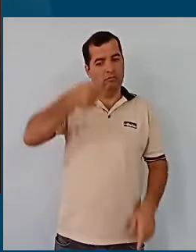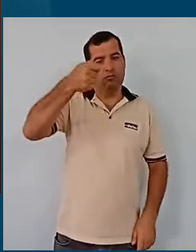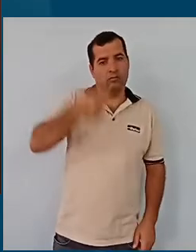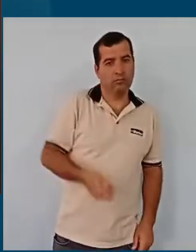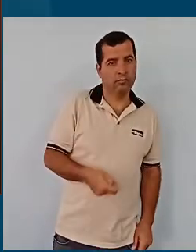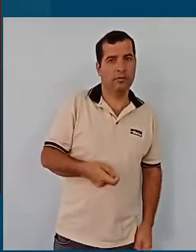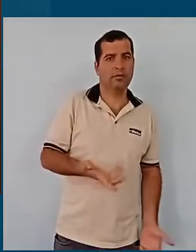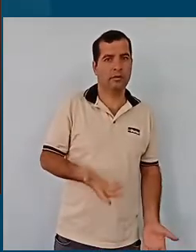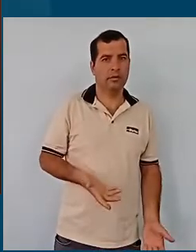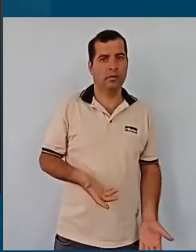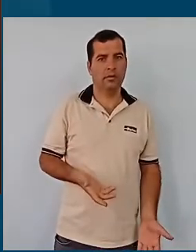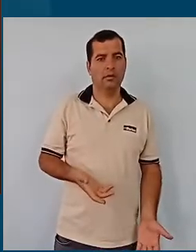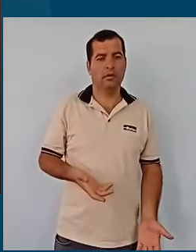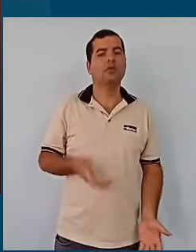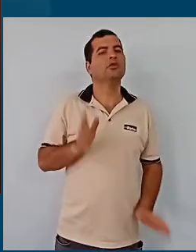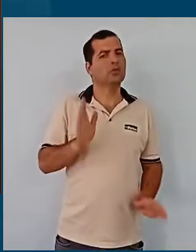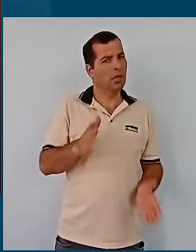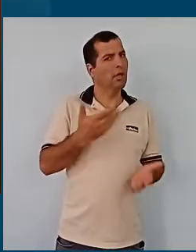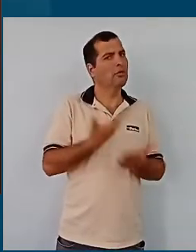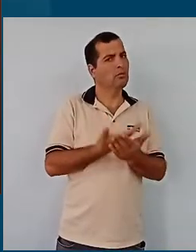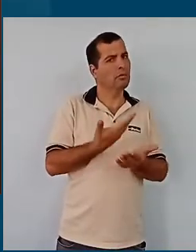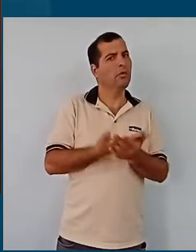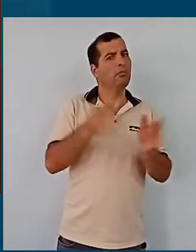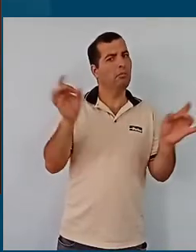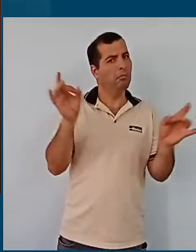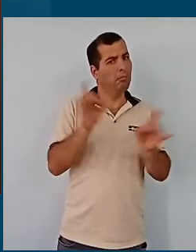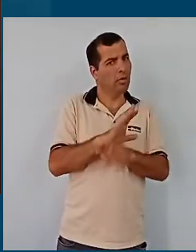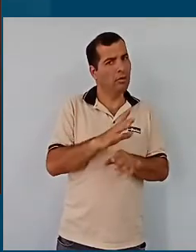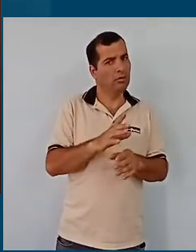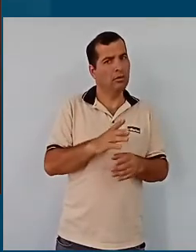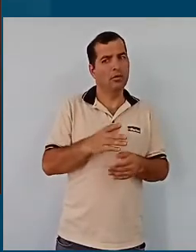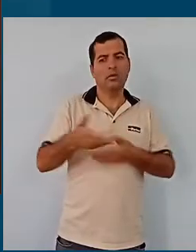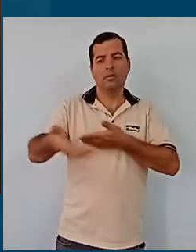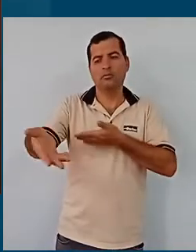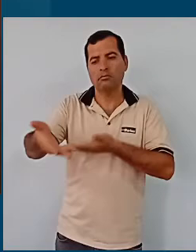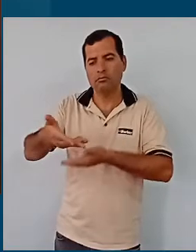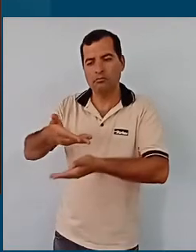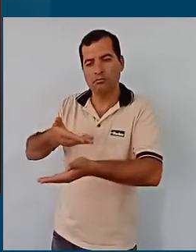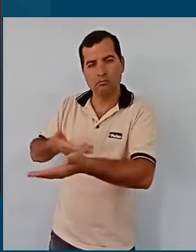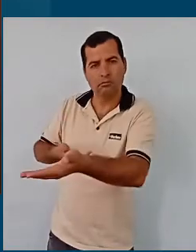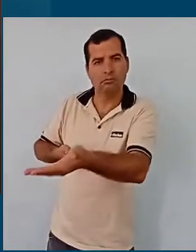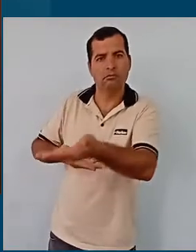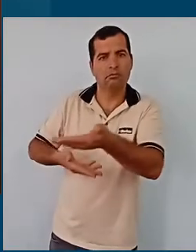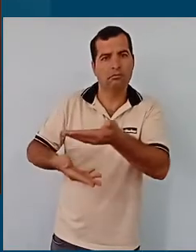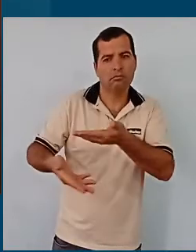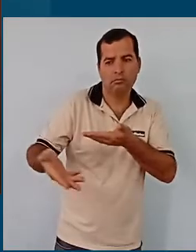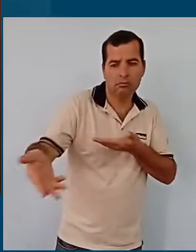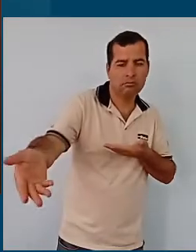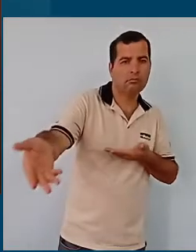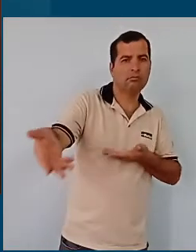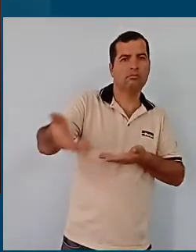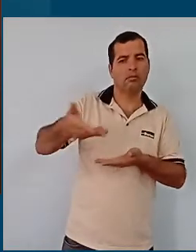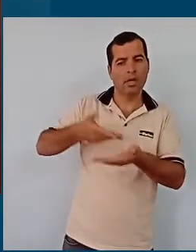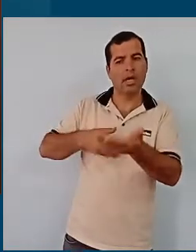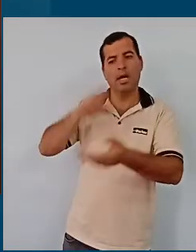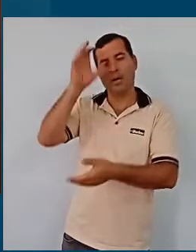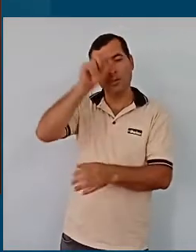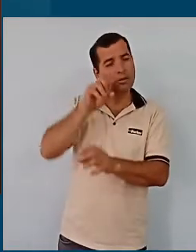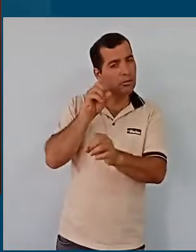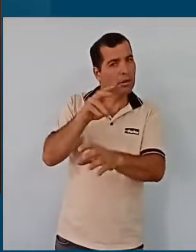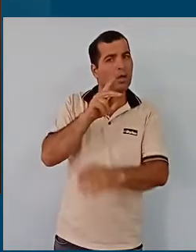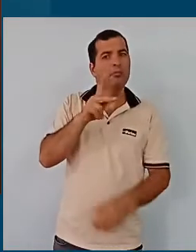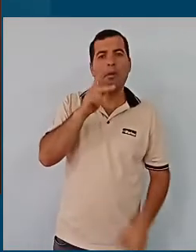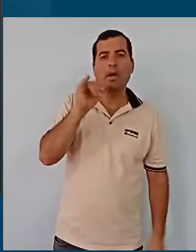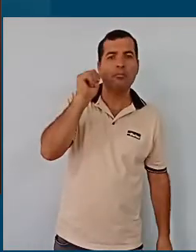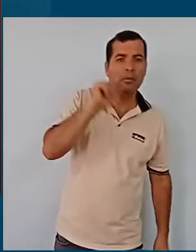que os estudos nos permitem, nós precisamos compartilhar com os pais e as mães tudo isso que a gente vai aprendendo sobre